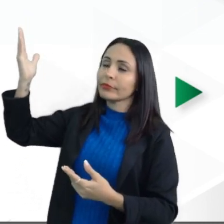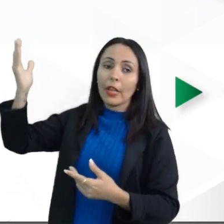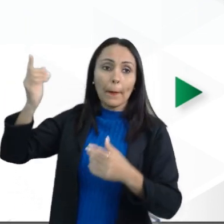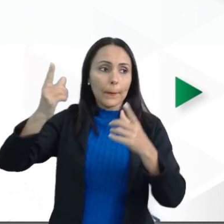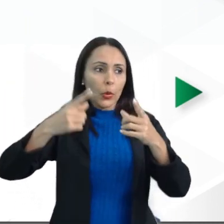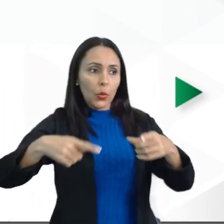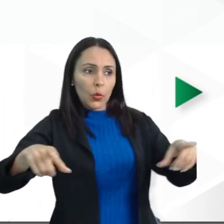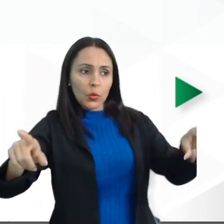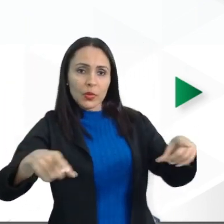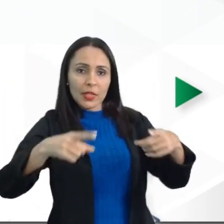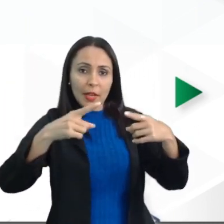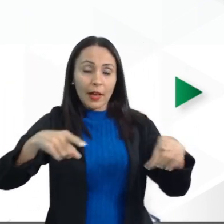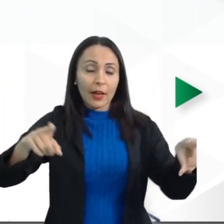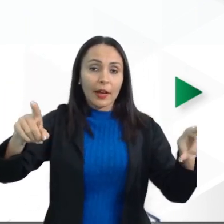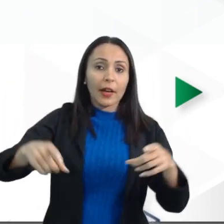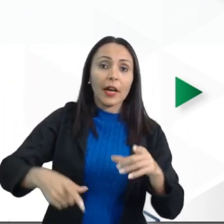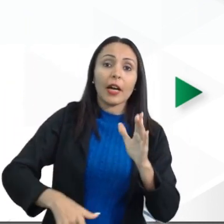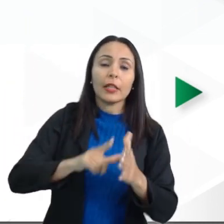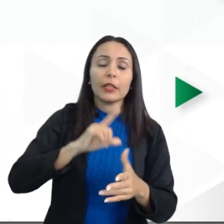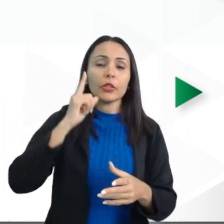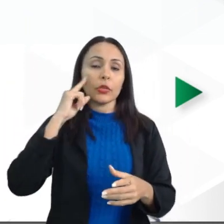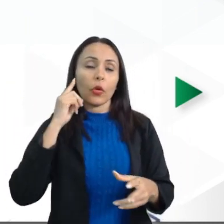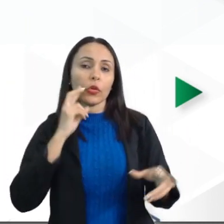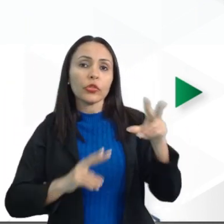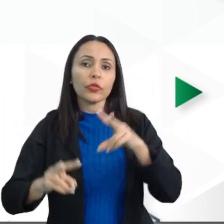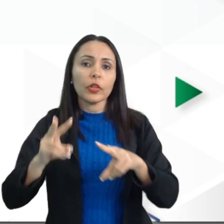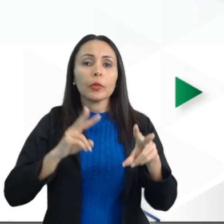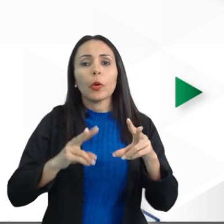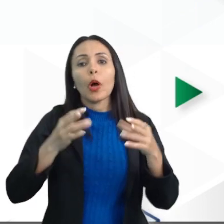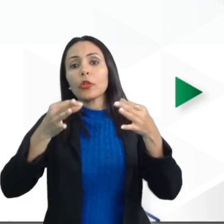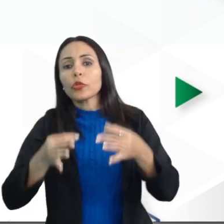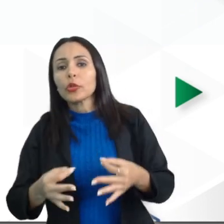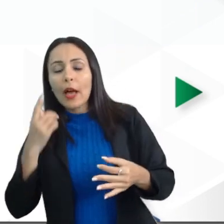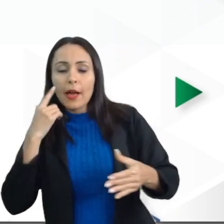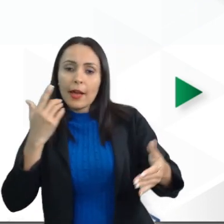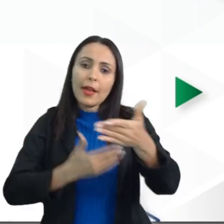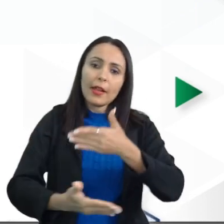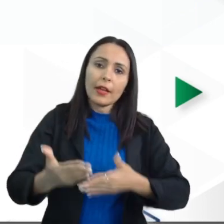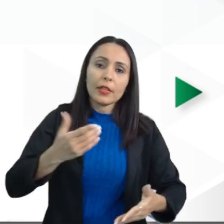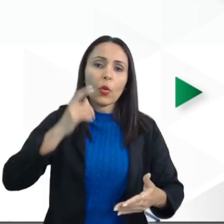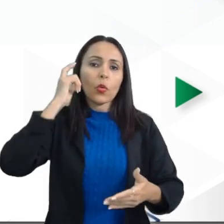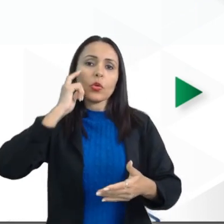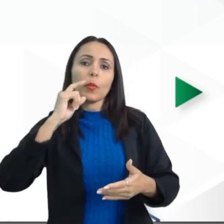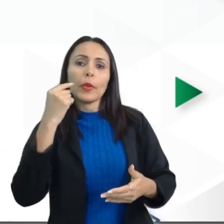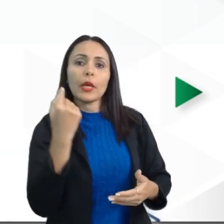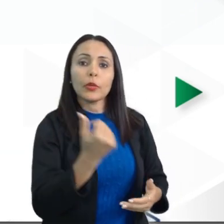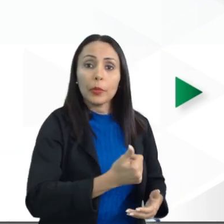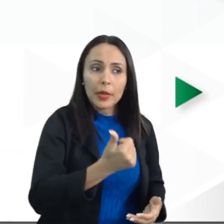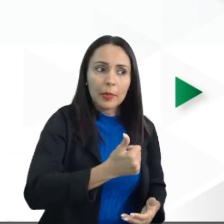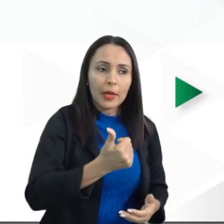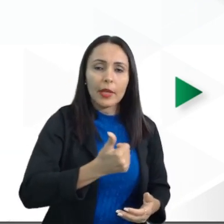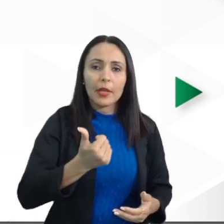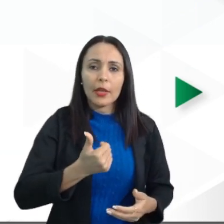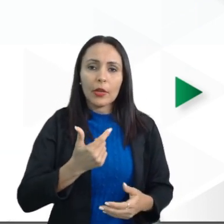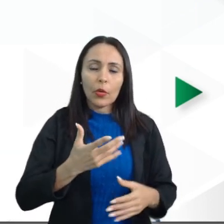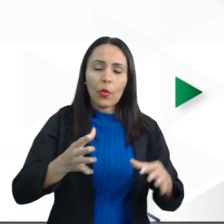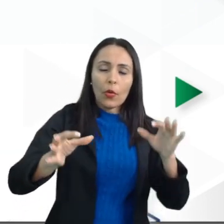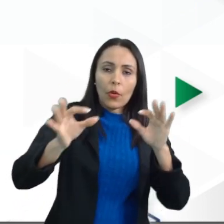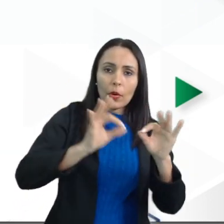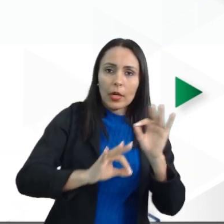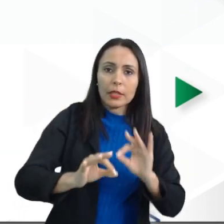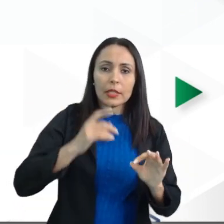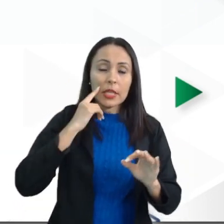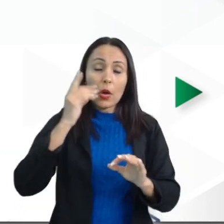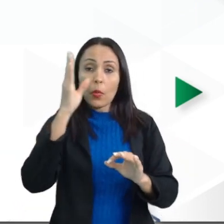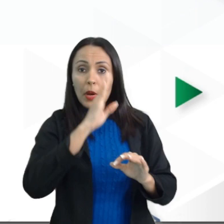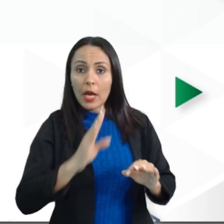música. Anteriormente, nós vimos justamente a relação com Dom Pedro I, governar o Brasil, reger o